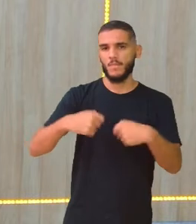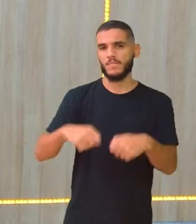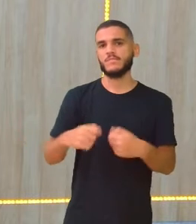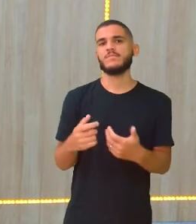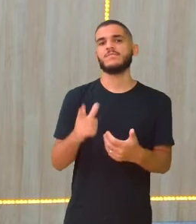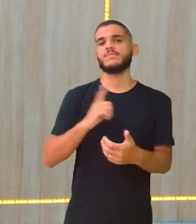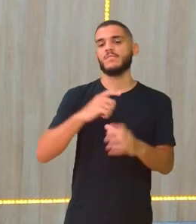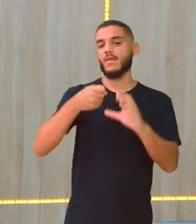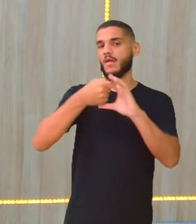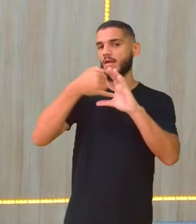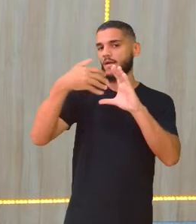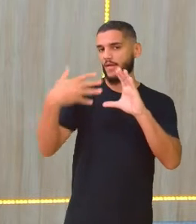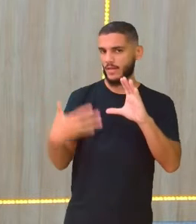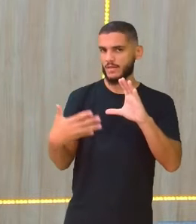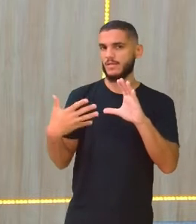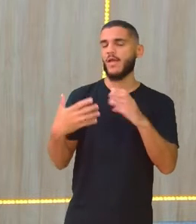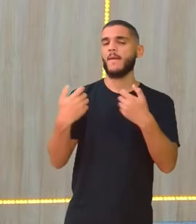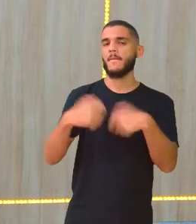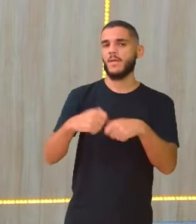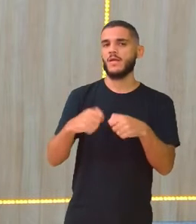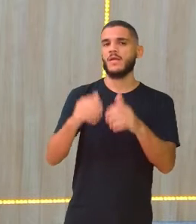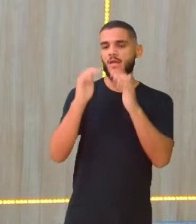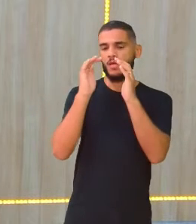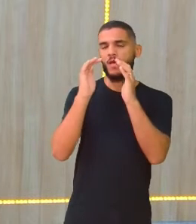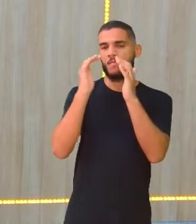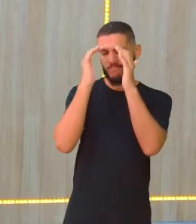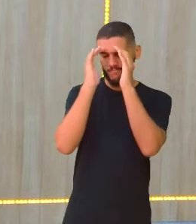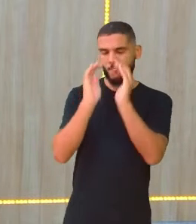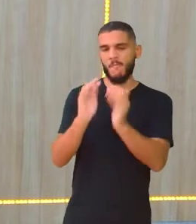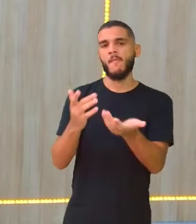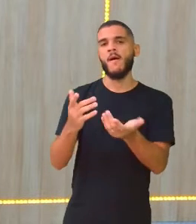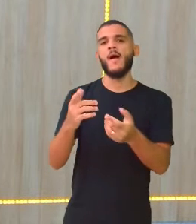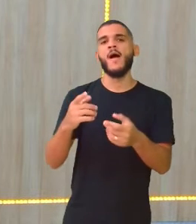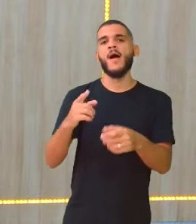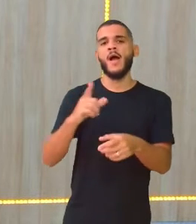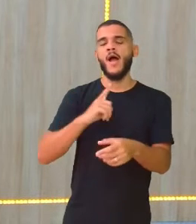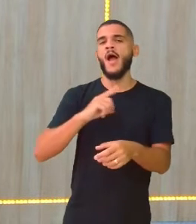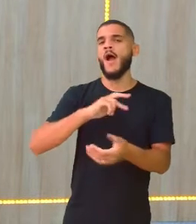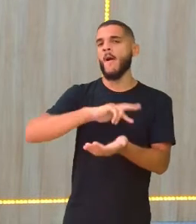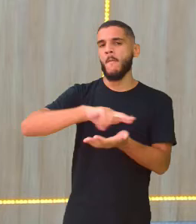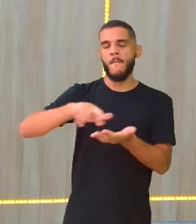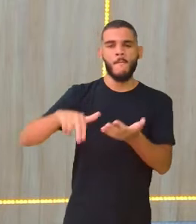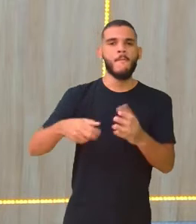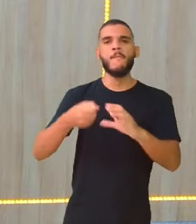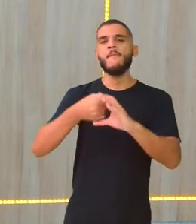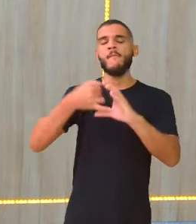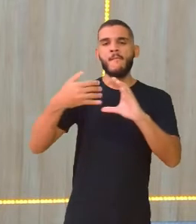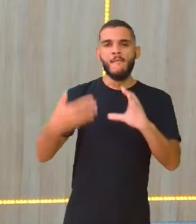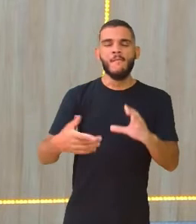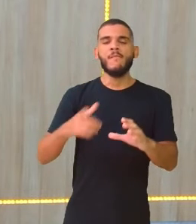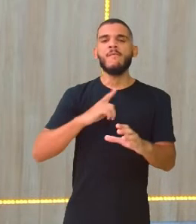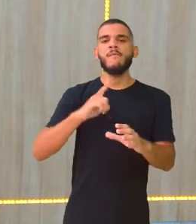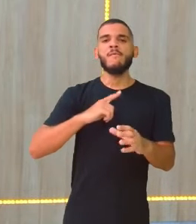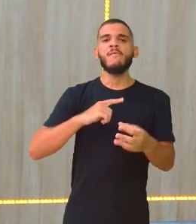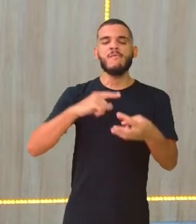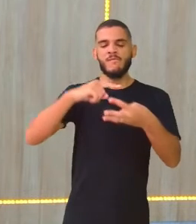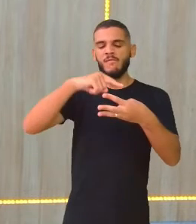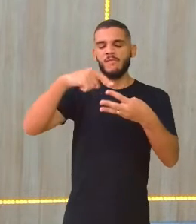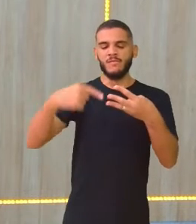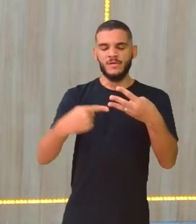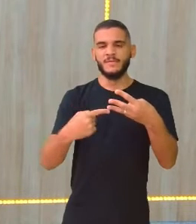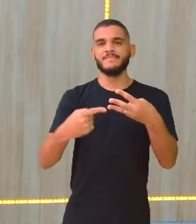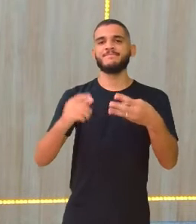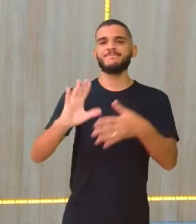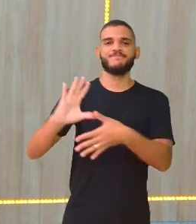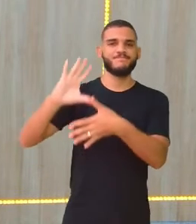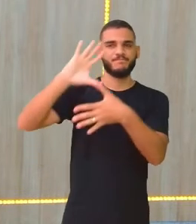alguma característica, né? Ou algumas, porque pode ser mais de uma. Por isso que nós temos aqueles 3 pilarzinhos, né? O mapa ele